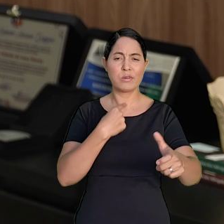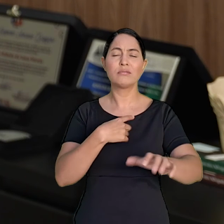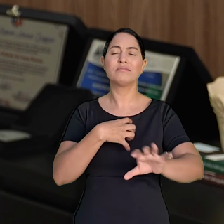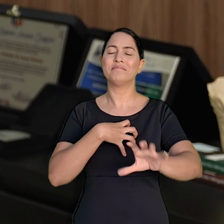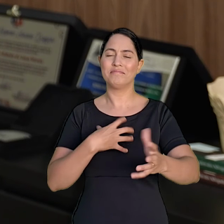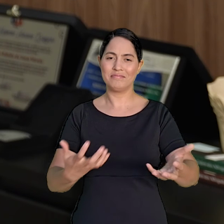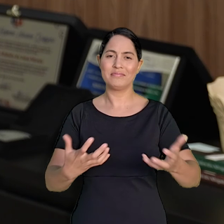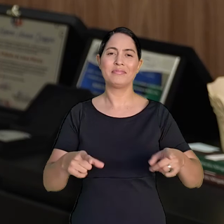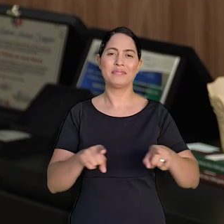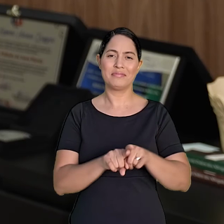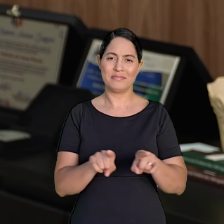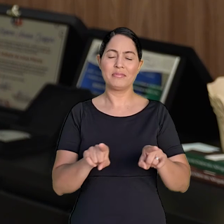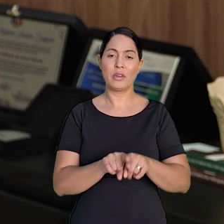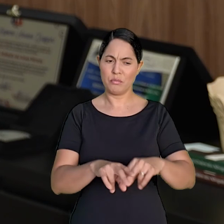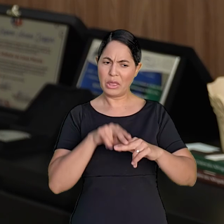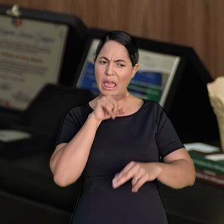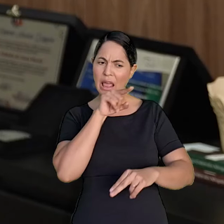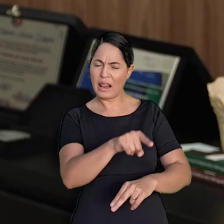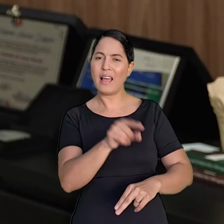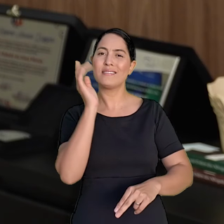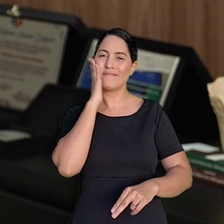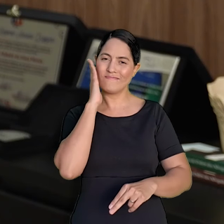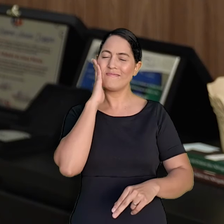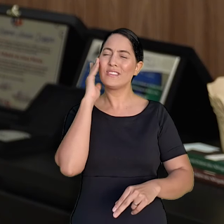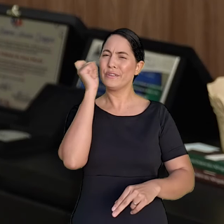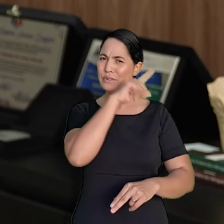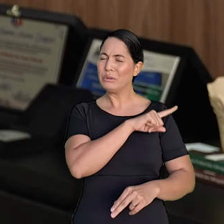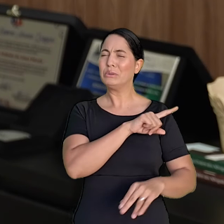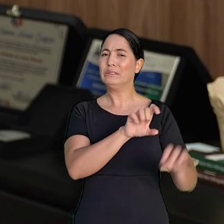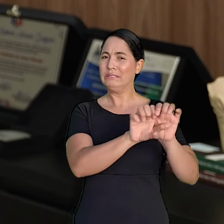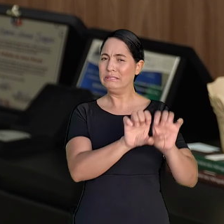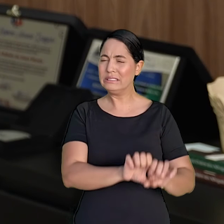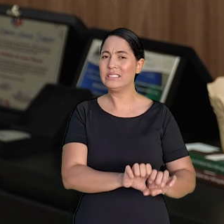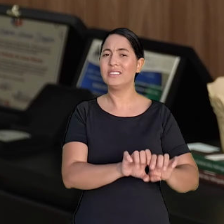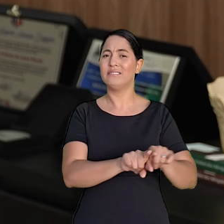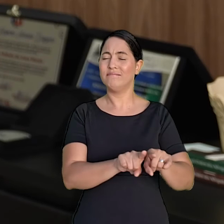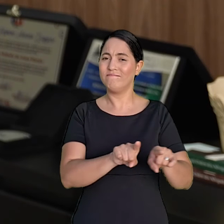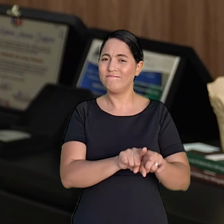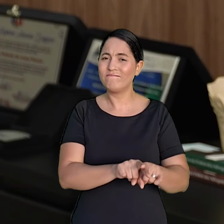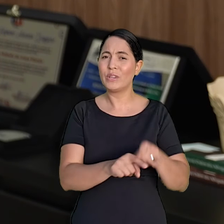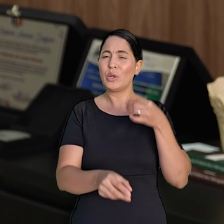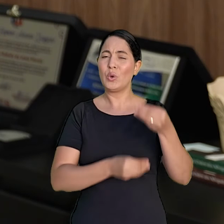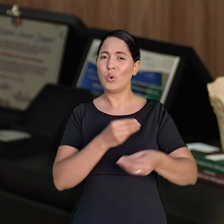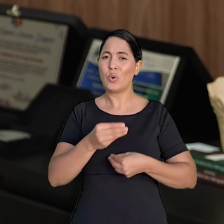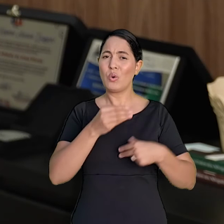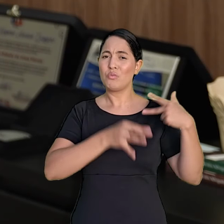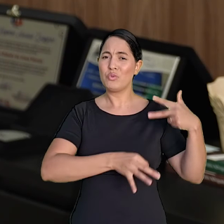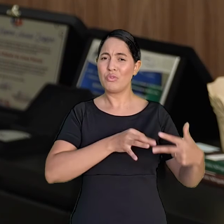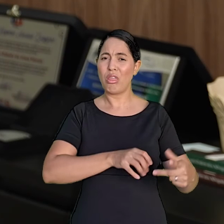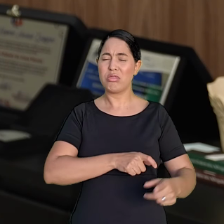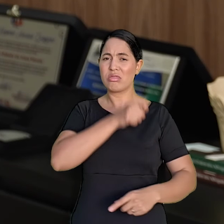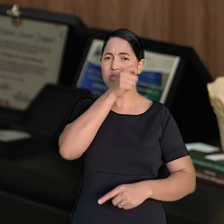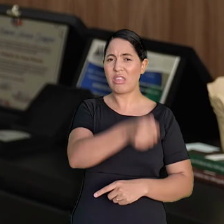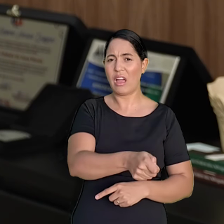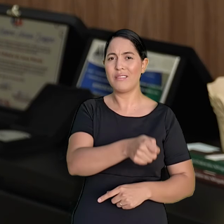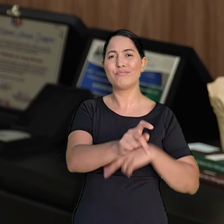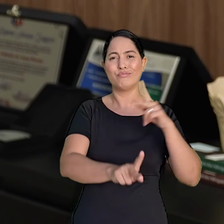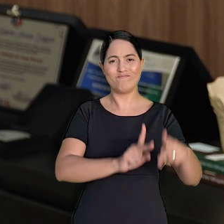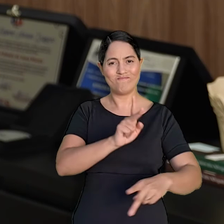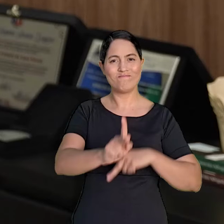país, que conhece de perto as dificuldades estruturais e os impactos concretos das decisões judiciais na vida